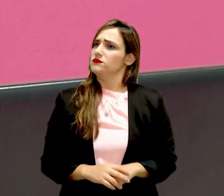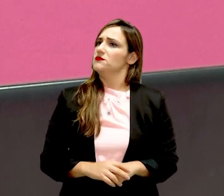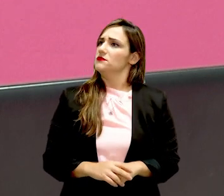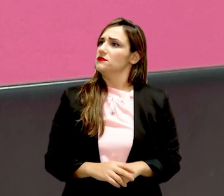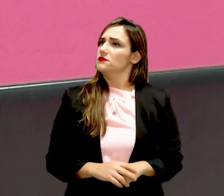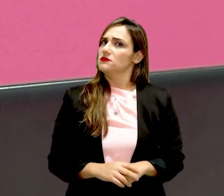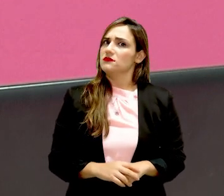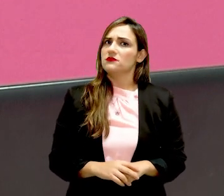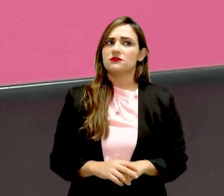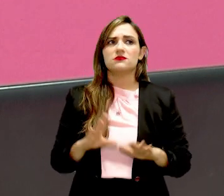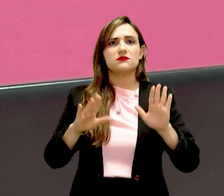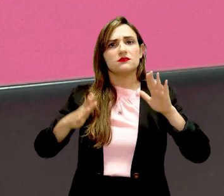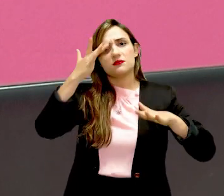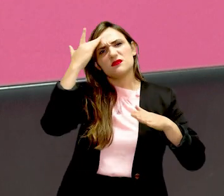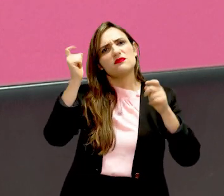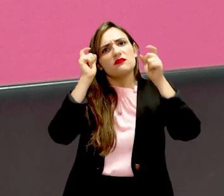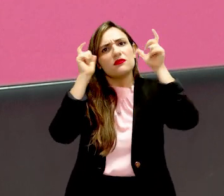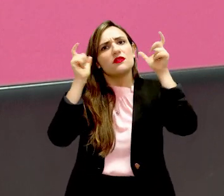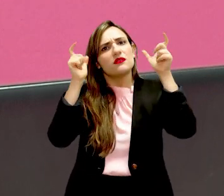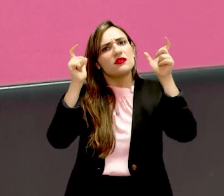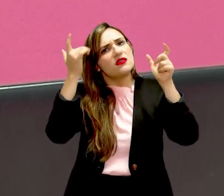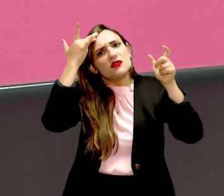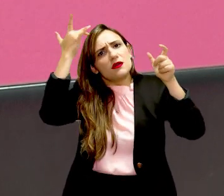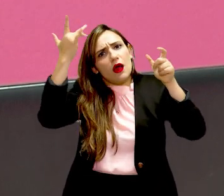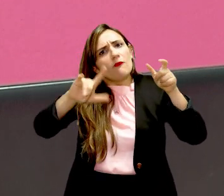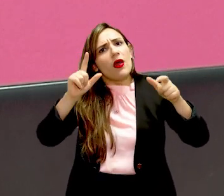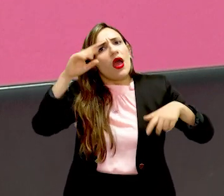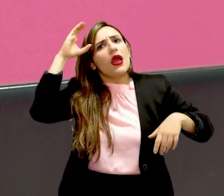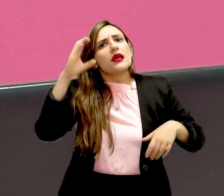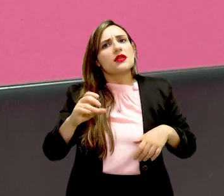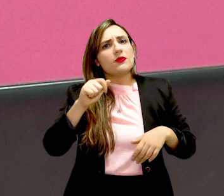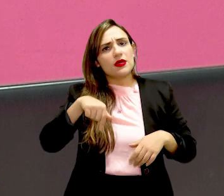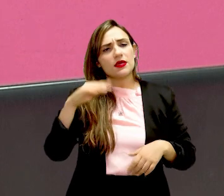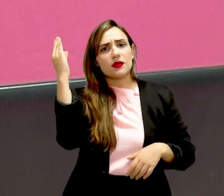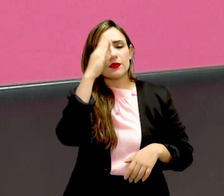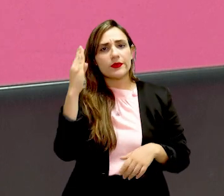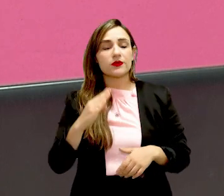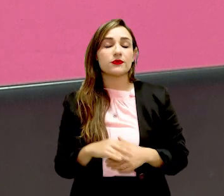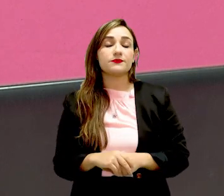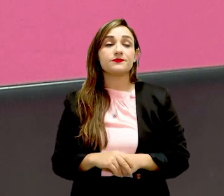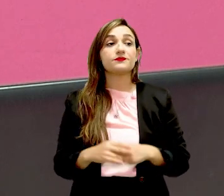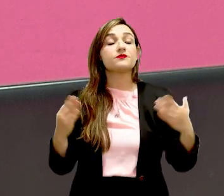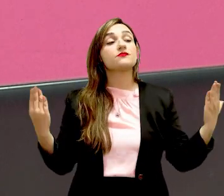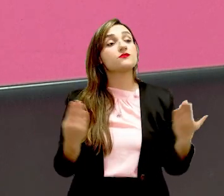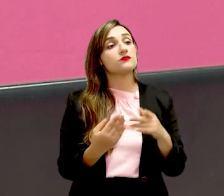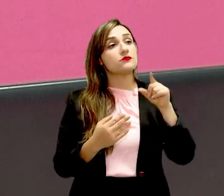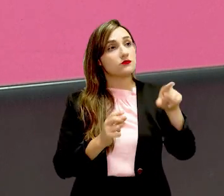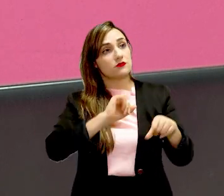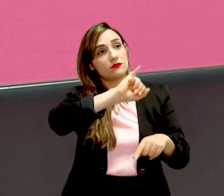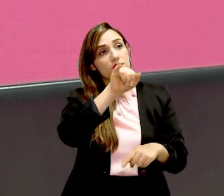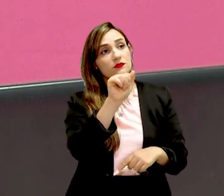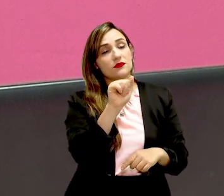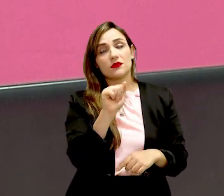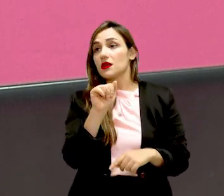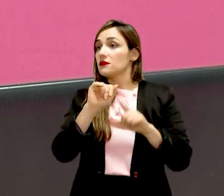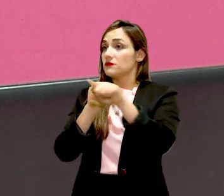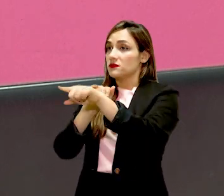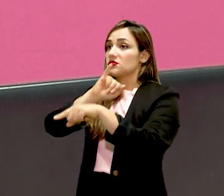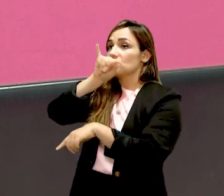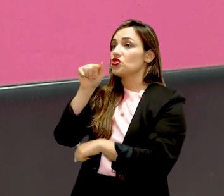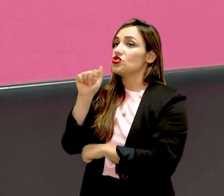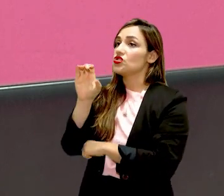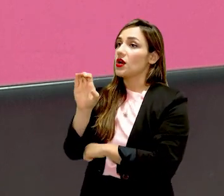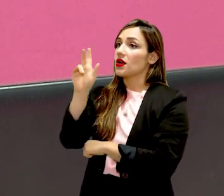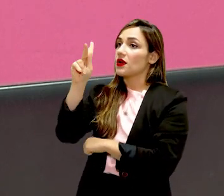se surpreendendo, né, com essa questão do stalking ser criminalizado no Brasil. E, doutora Jaqueline, na prática, como é